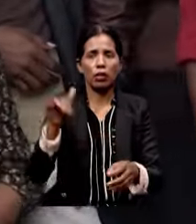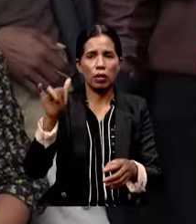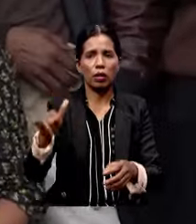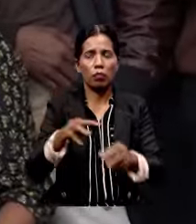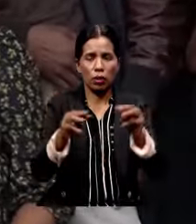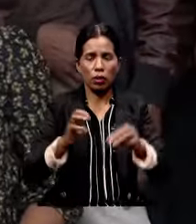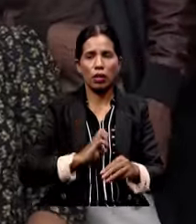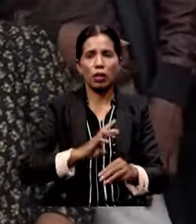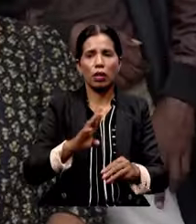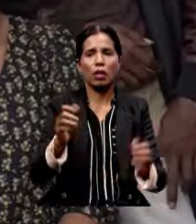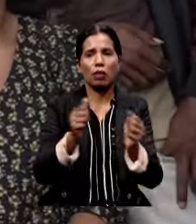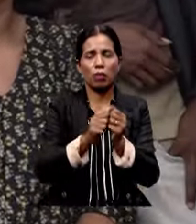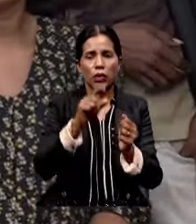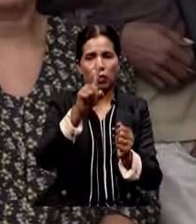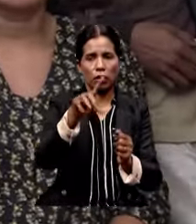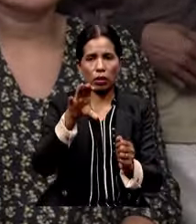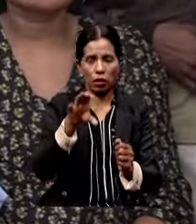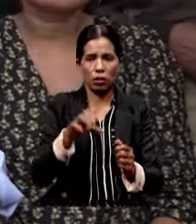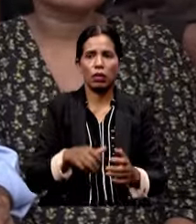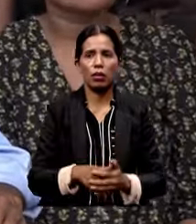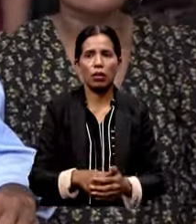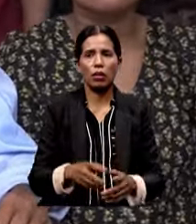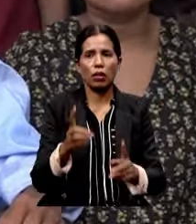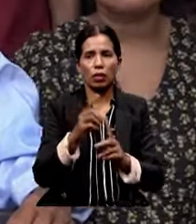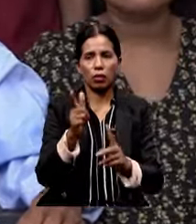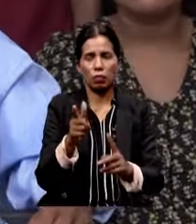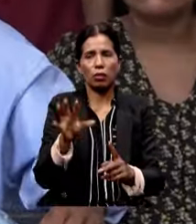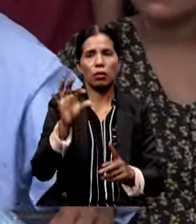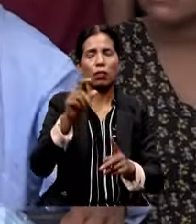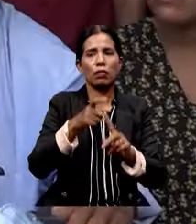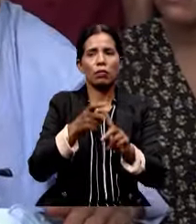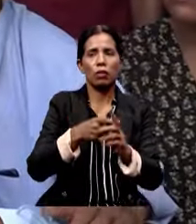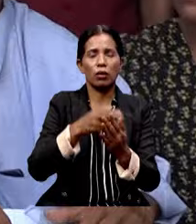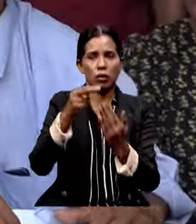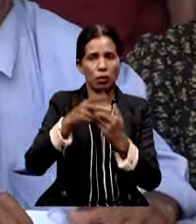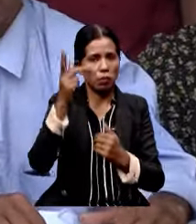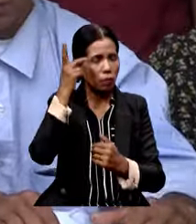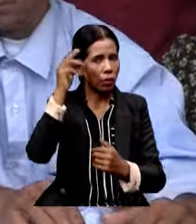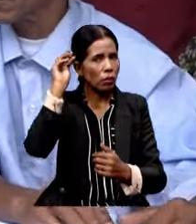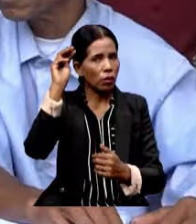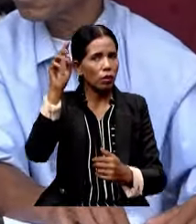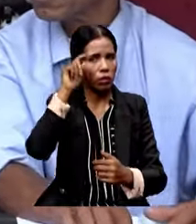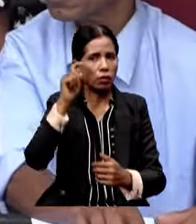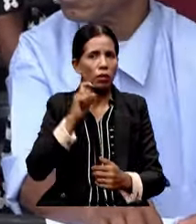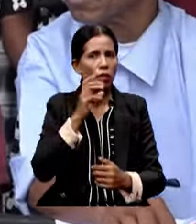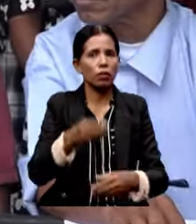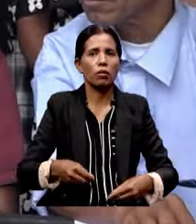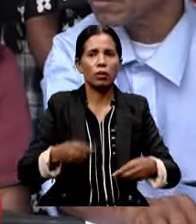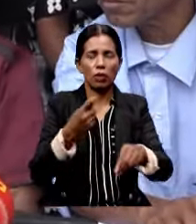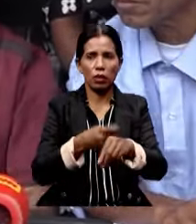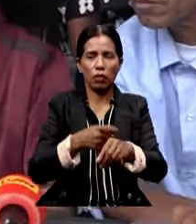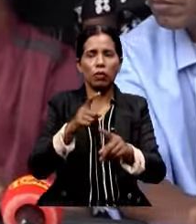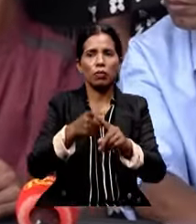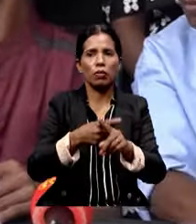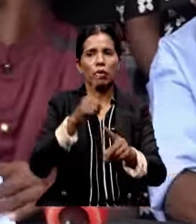municipio Hermera hamutuk atus idaresin. Antes ne ia lorong rondo resin siap fulan November ne, Primeiro Ministro Kairala Senana Guzmang fo durasaun tempo fulang